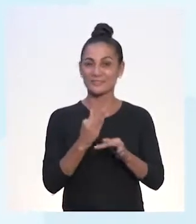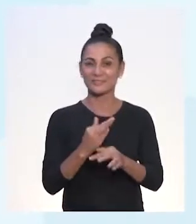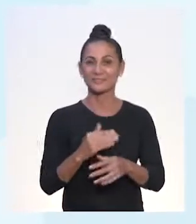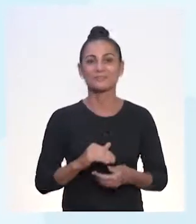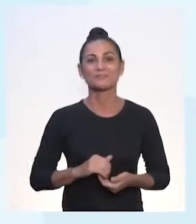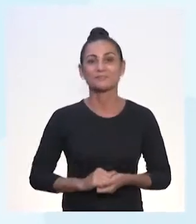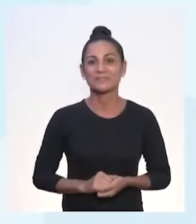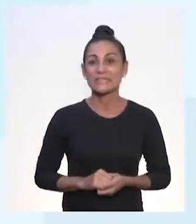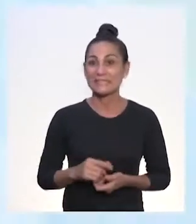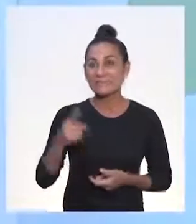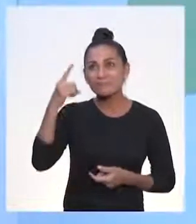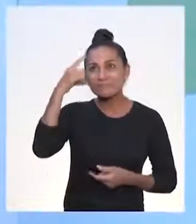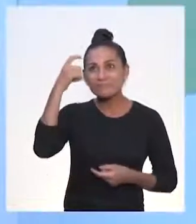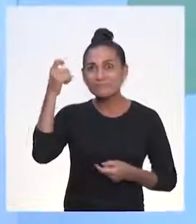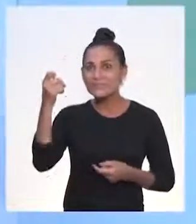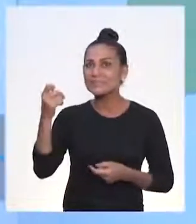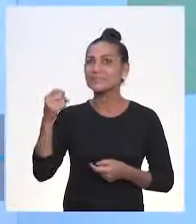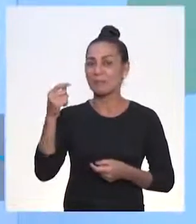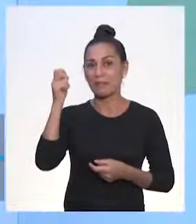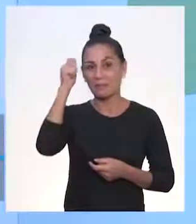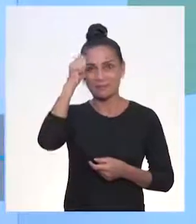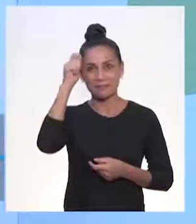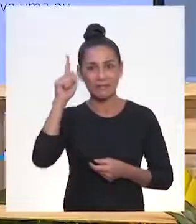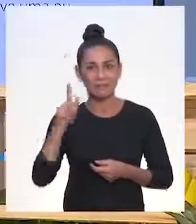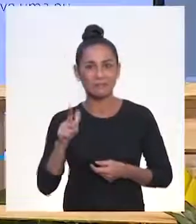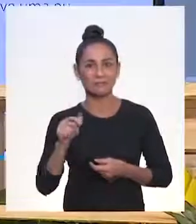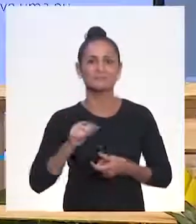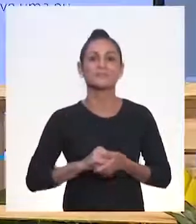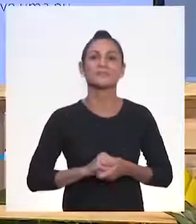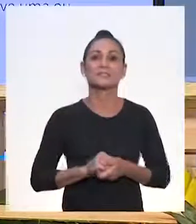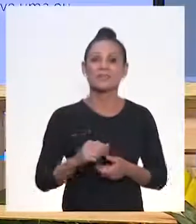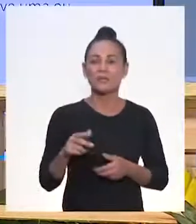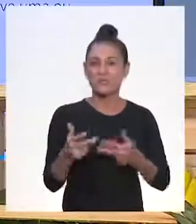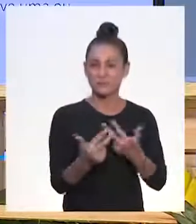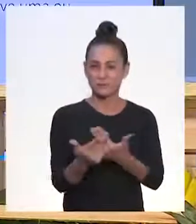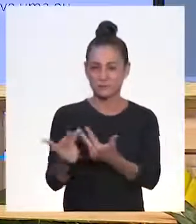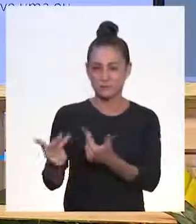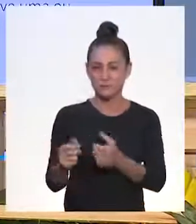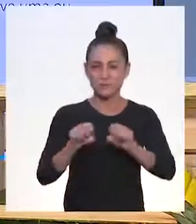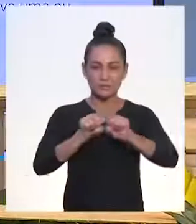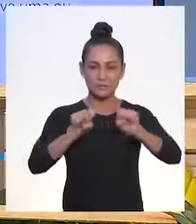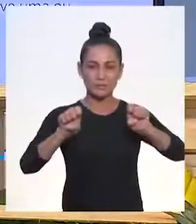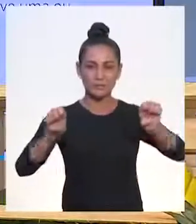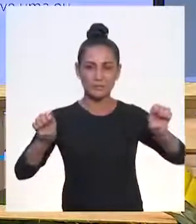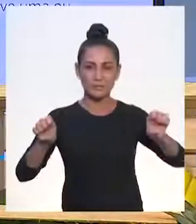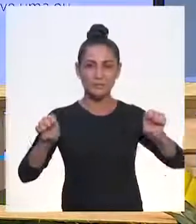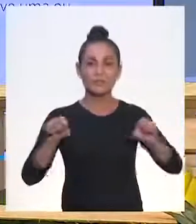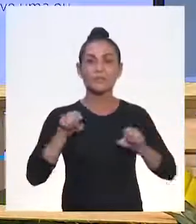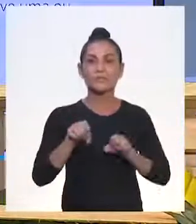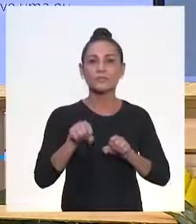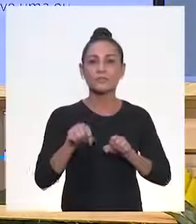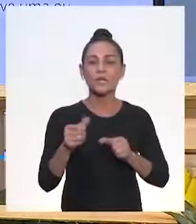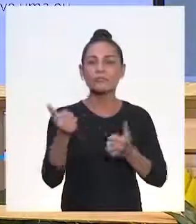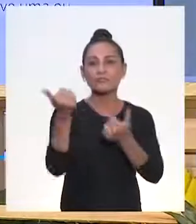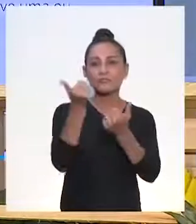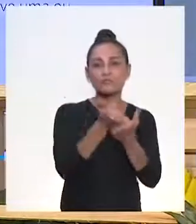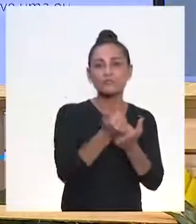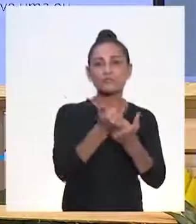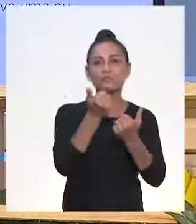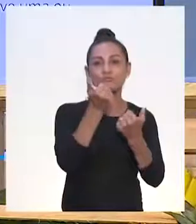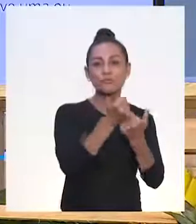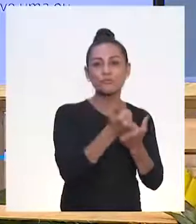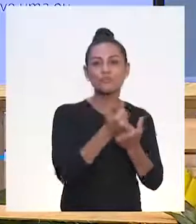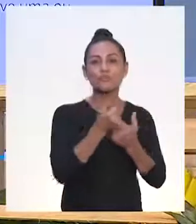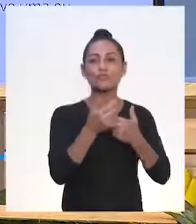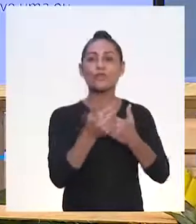mesmo. Pouca inteligência, hein? Então, essas igualdades, né, essa equação que você vai lá substituir os valores, tem toda